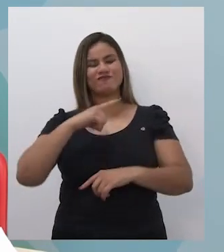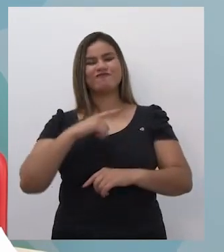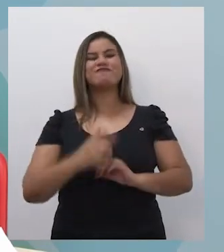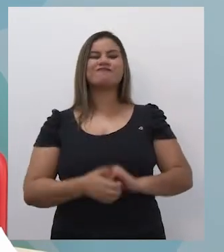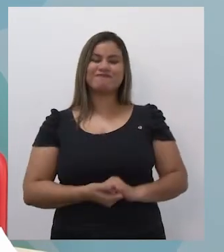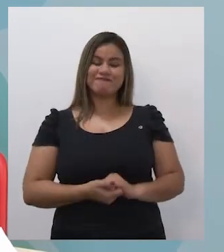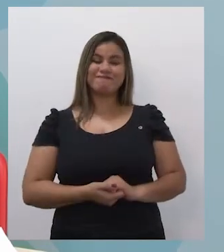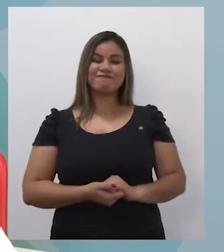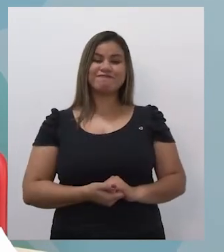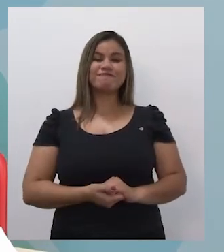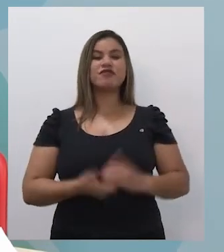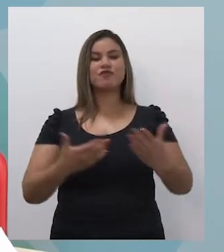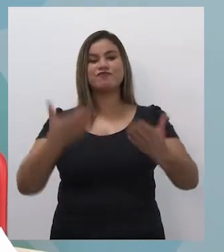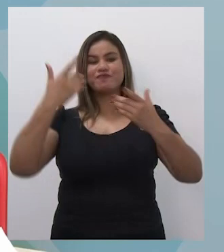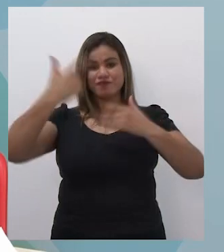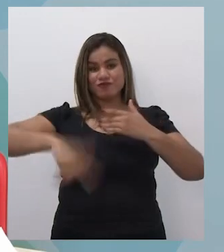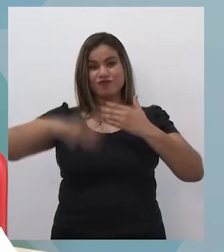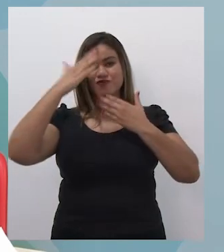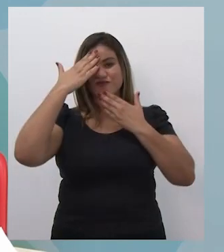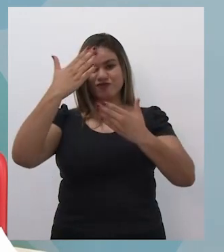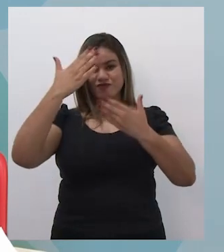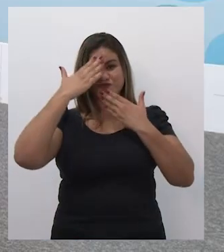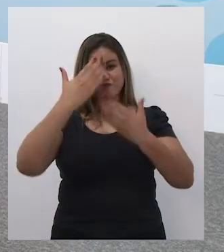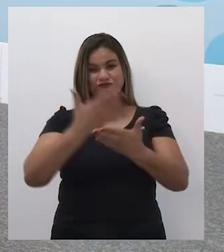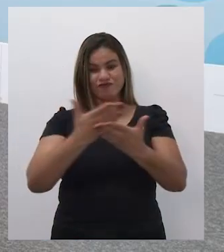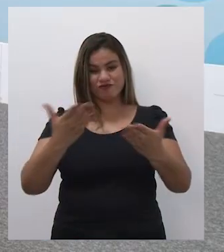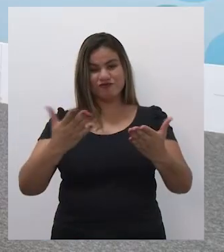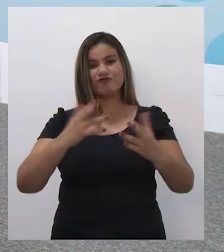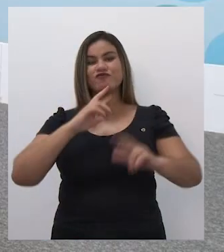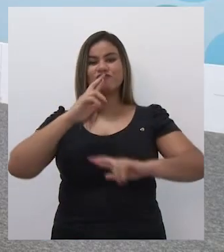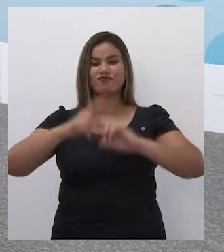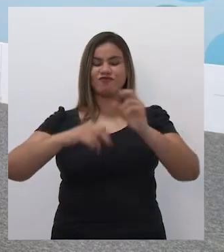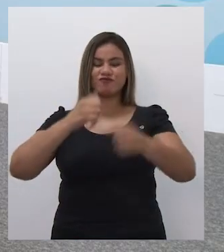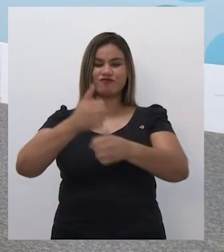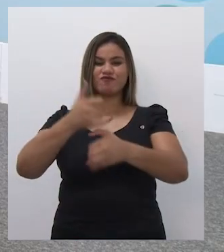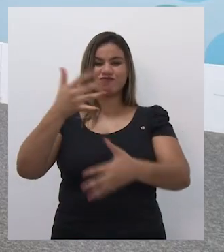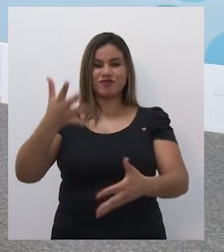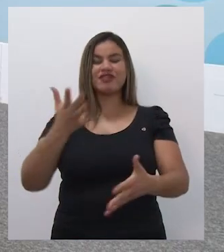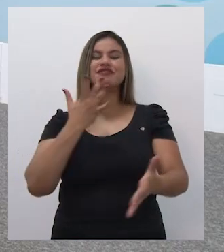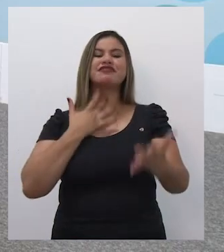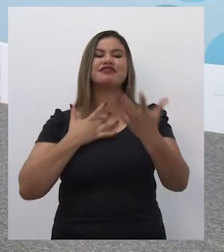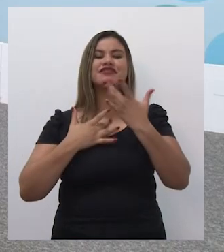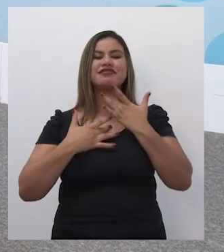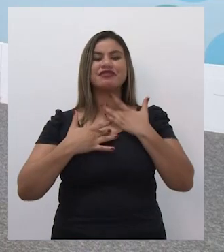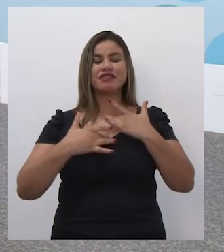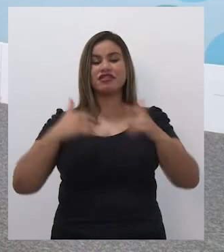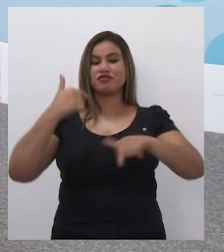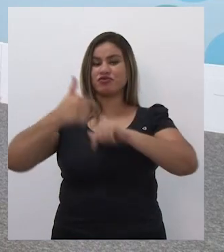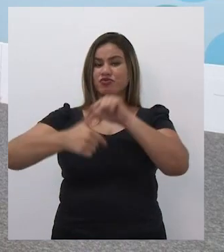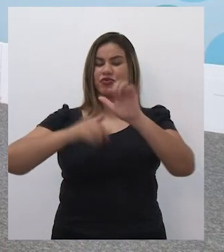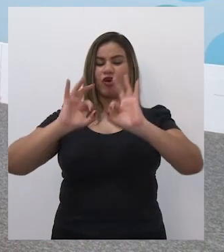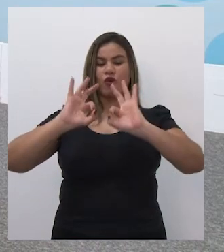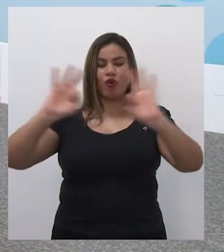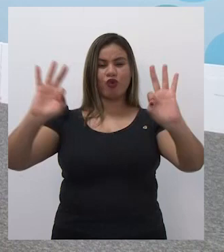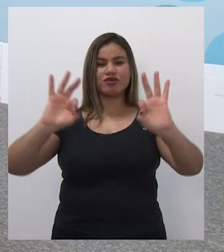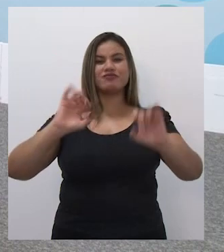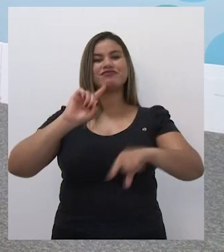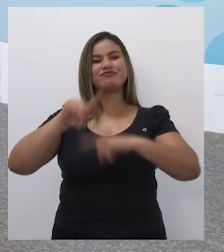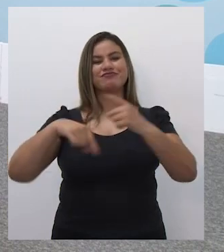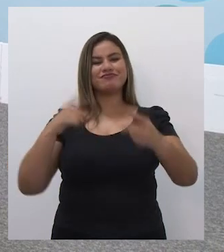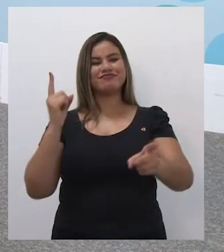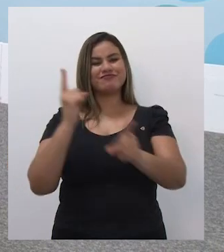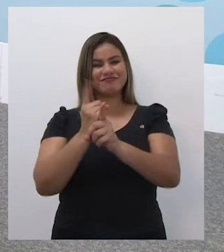Então, gostaria imensamente de agradecer a participação de todos, desejar um ótimo trabalho e nos vemos na